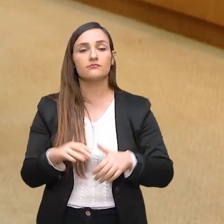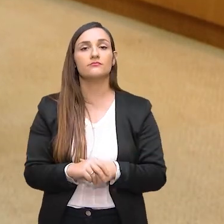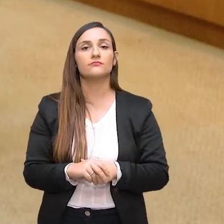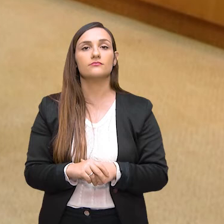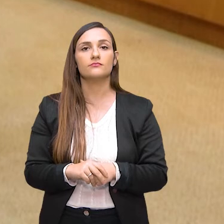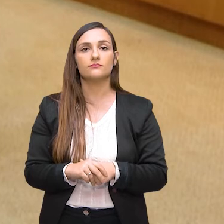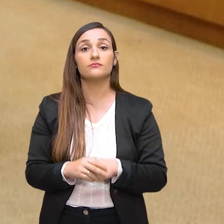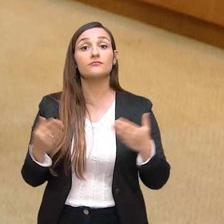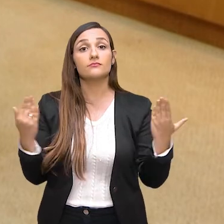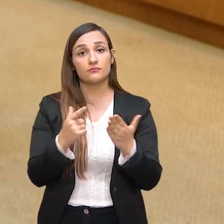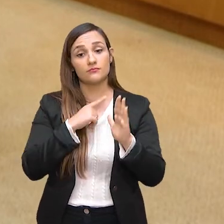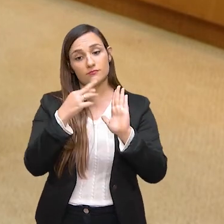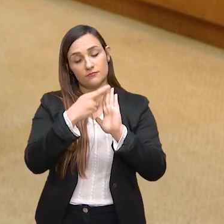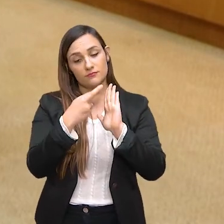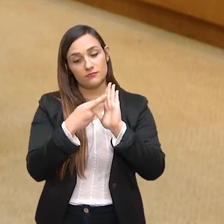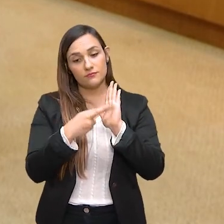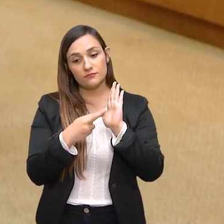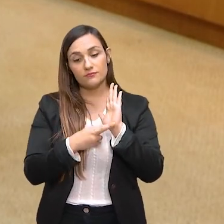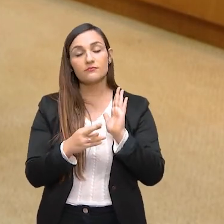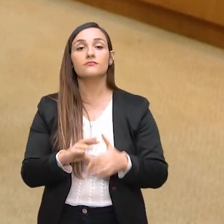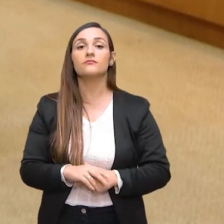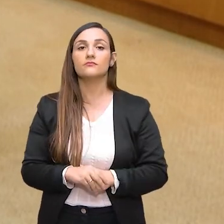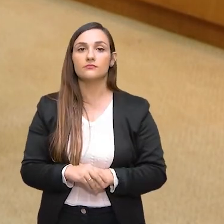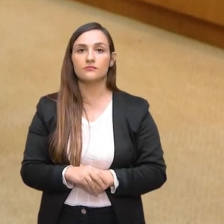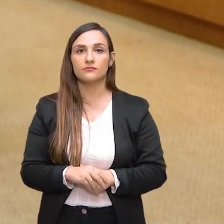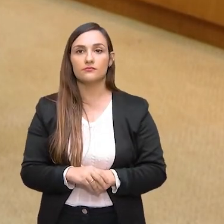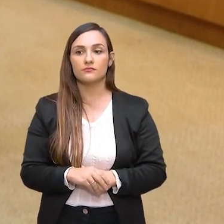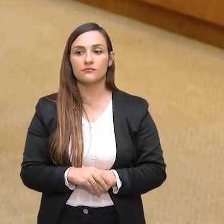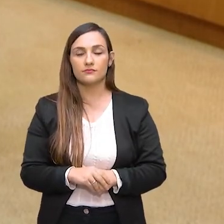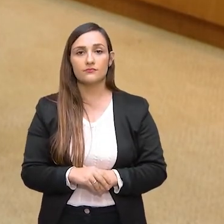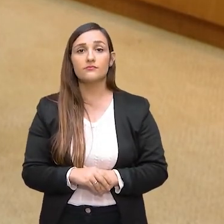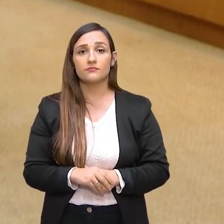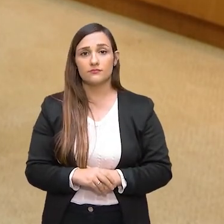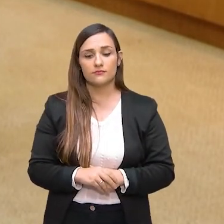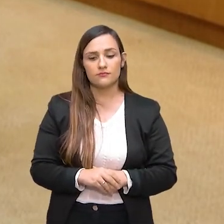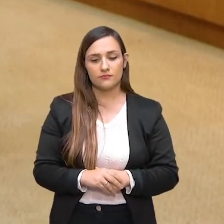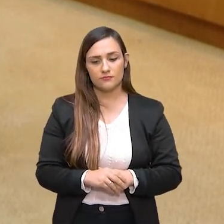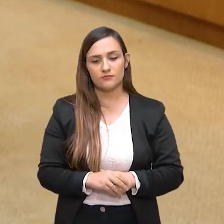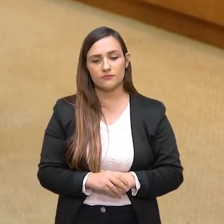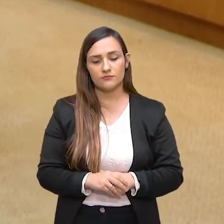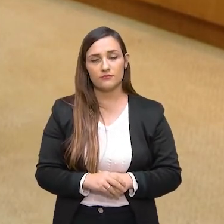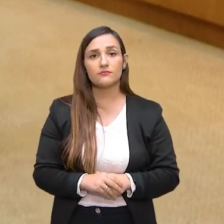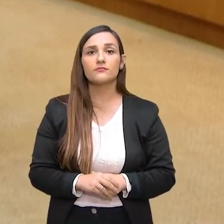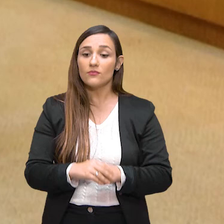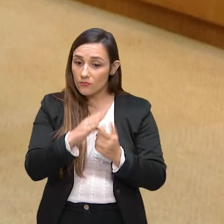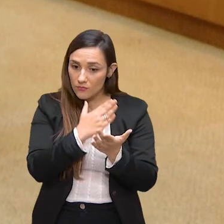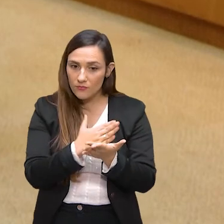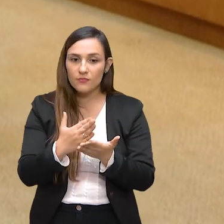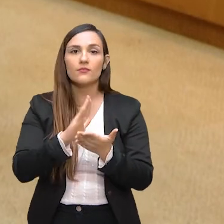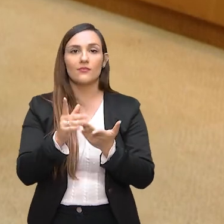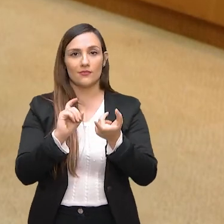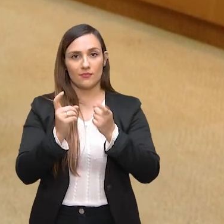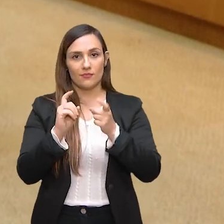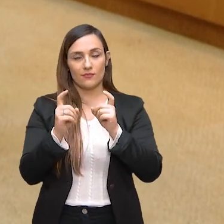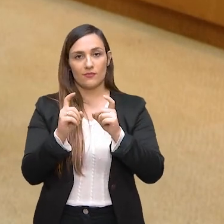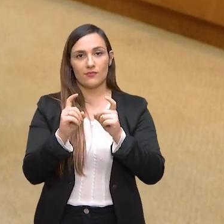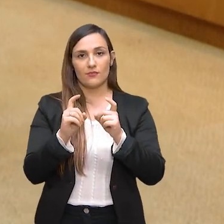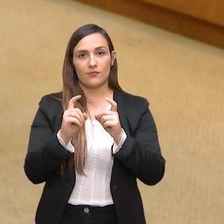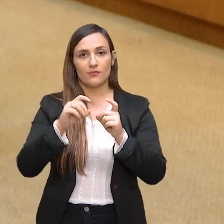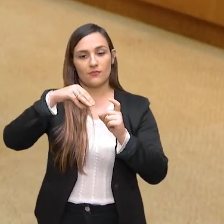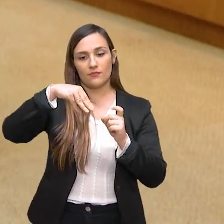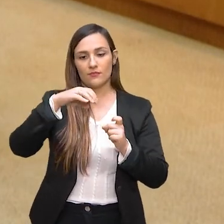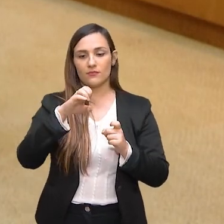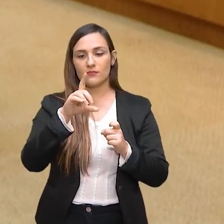situações e criou agora como regra que, na grande maioria dos processos, os processos começam por